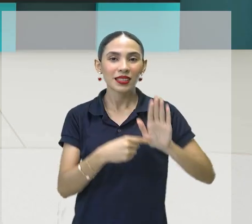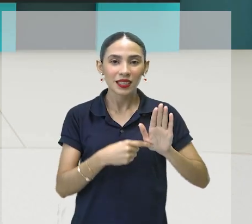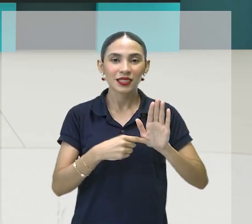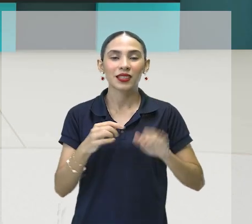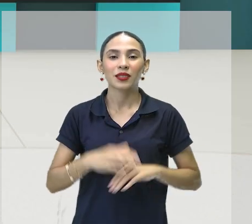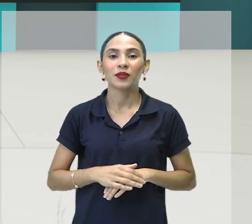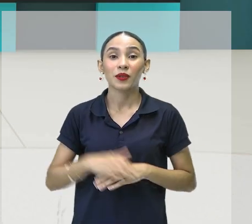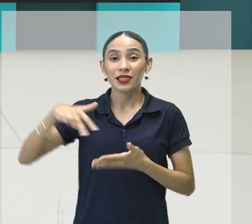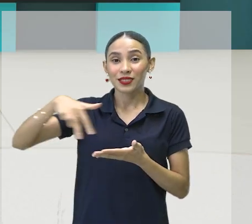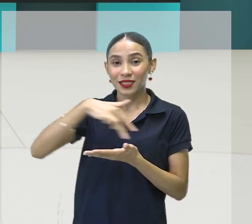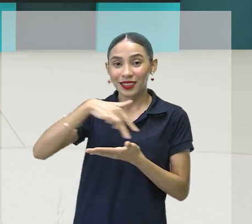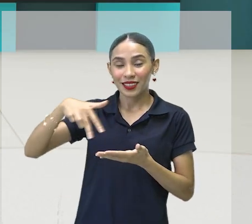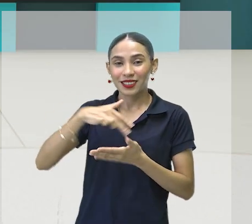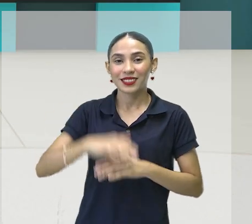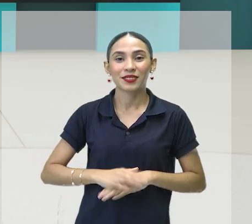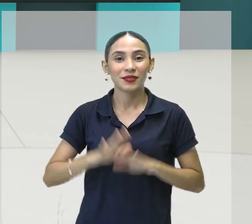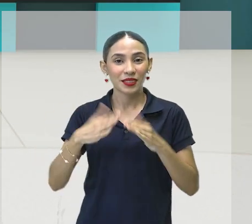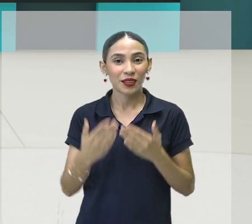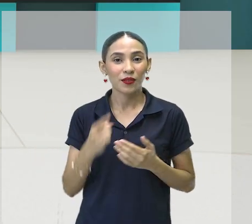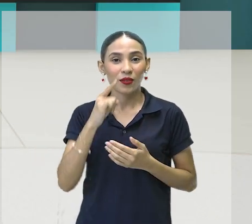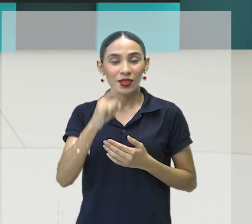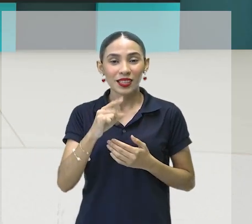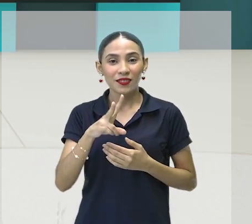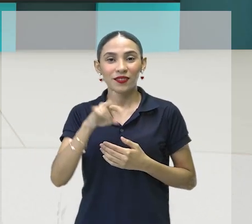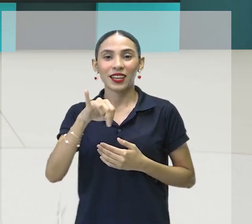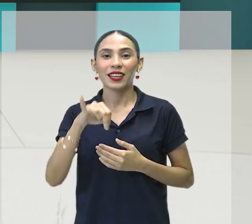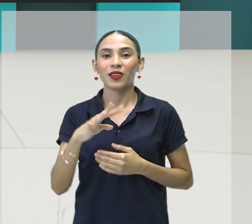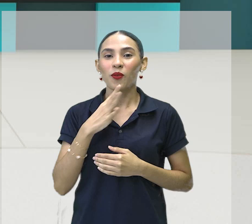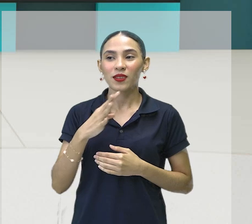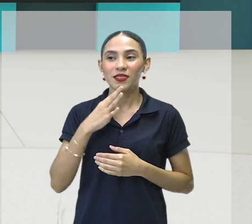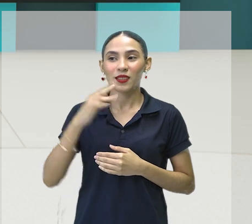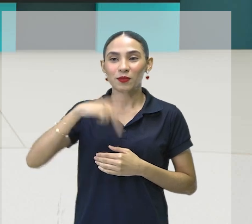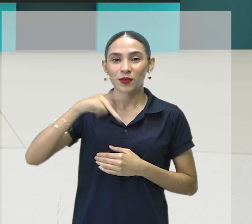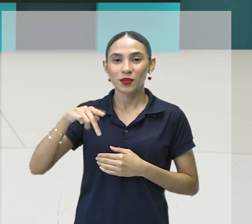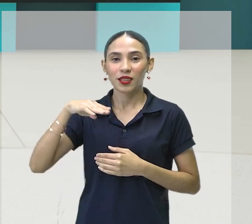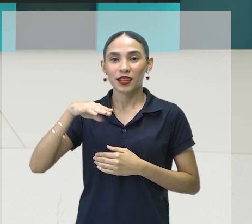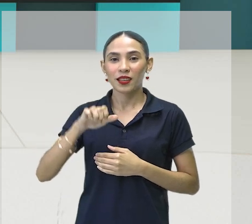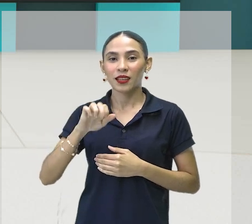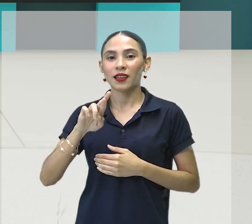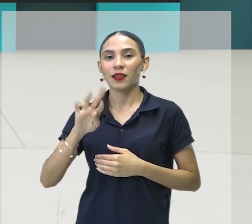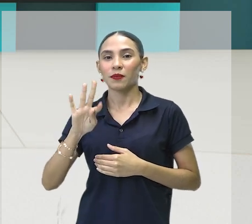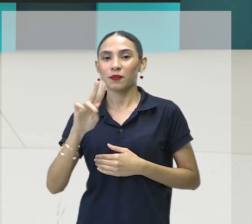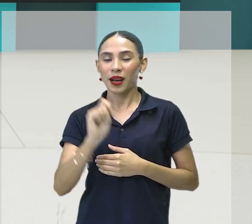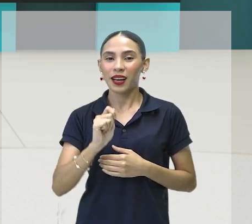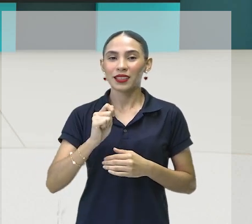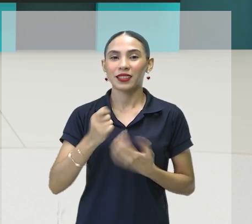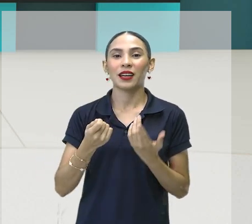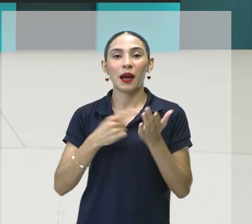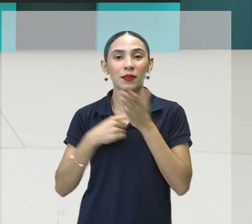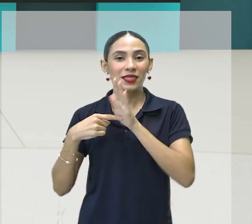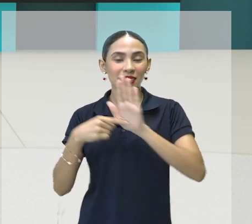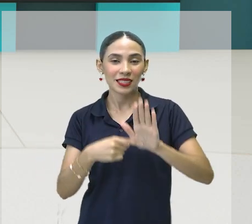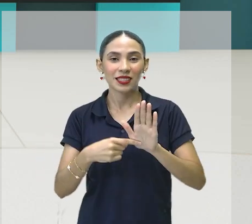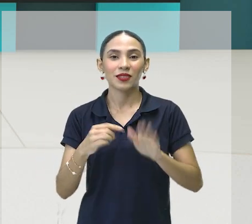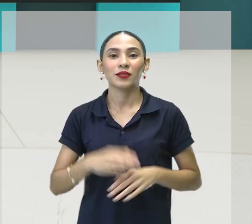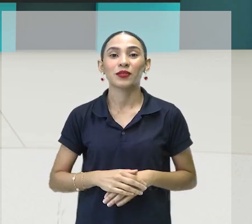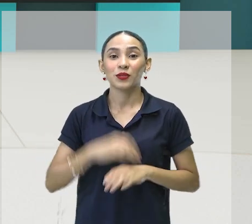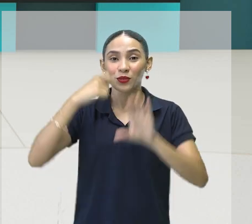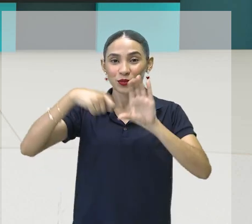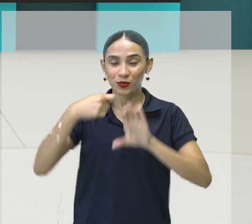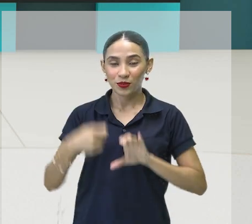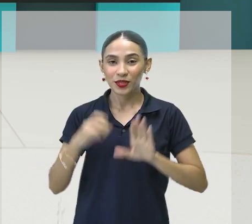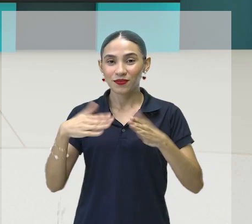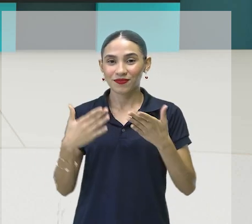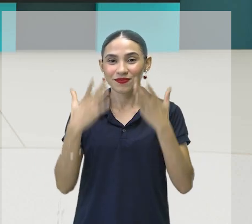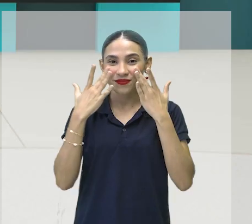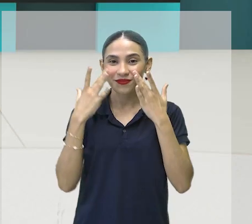de dança, certo? Então, vocês vão conhecer a professora Marta na sua apresentação através de um vídeo. Então,